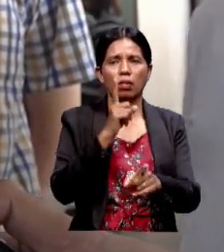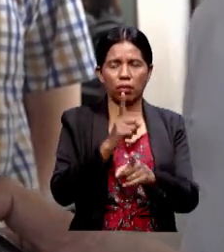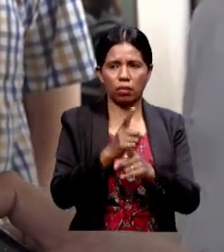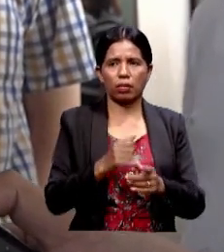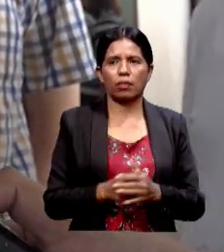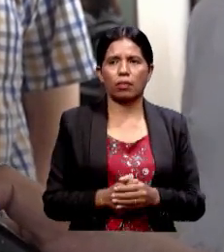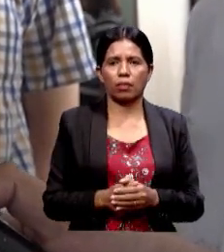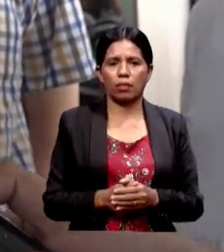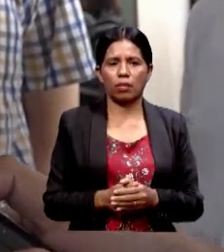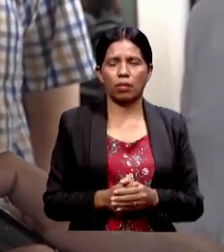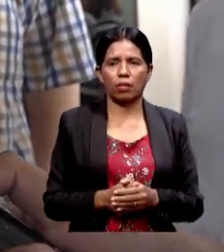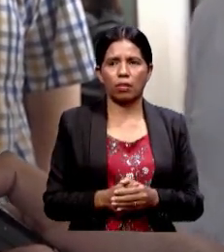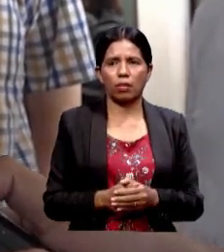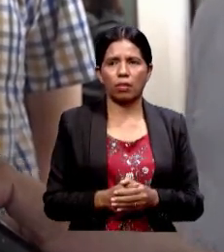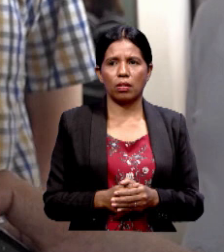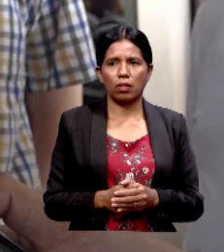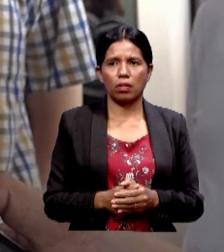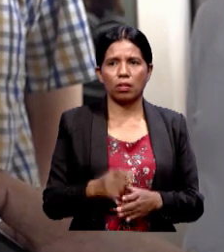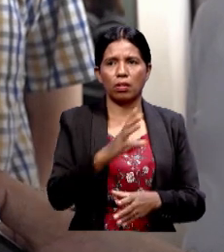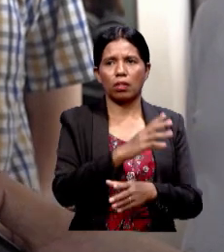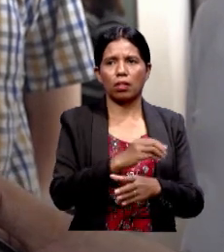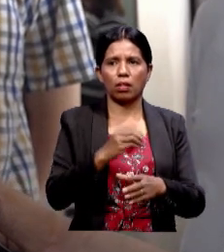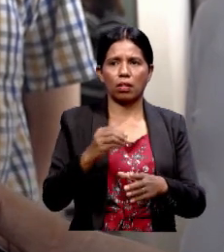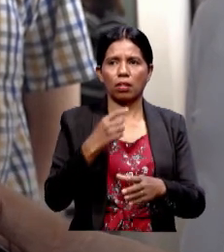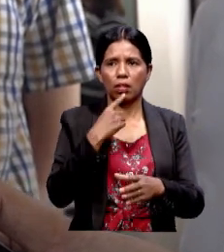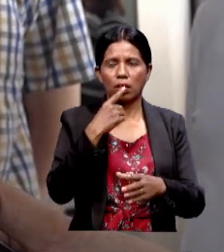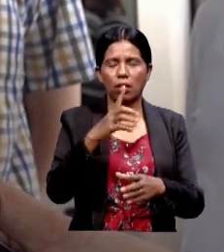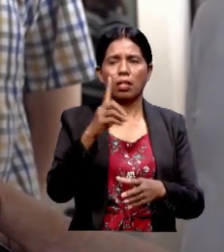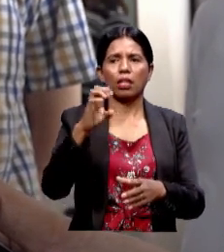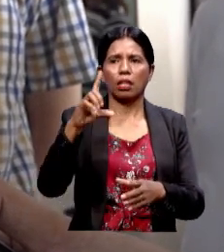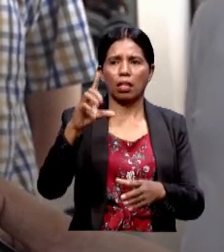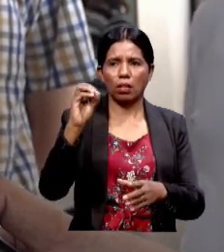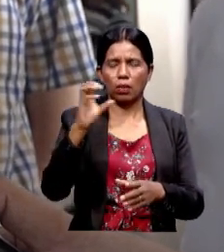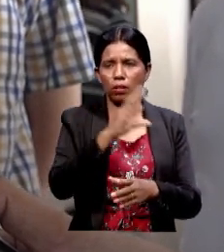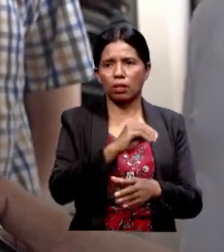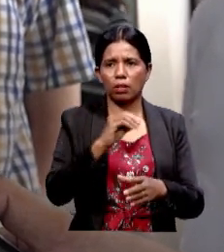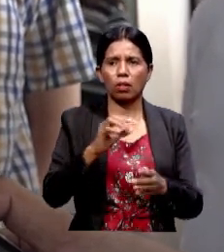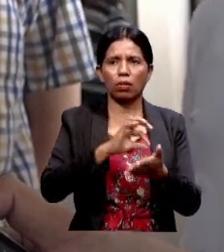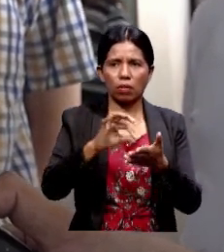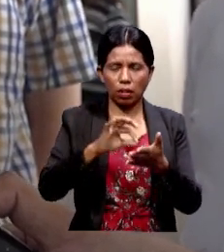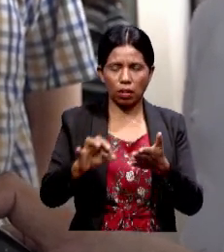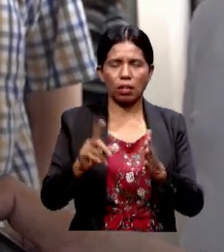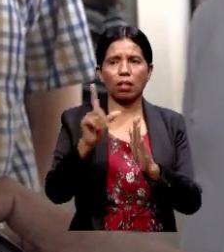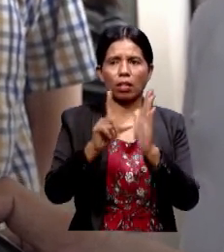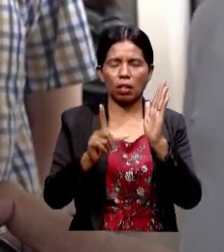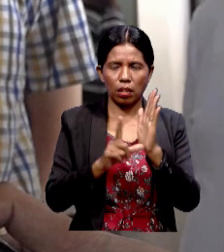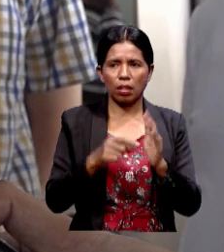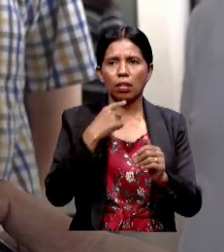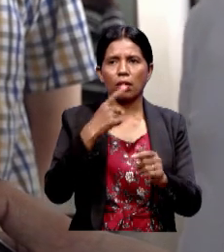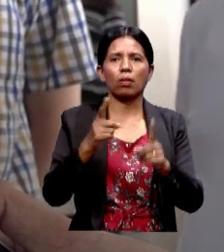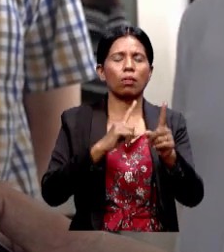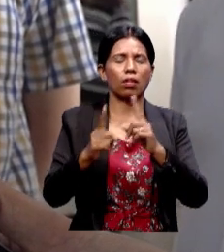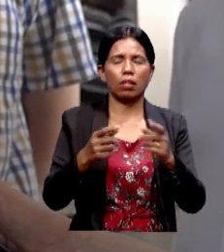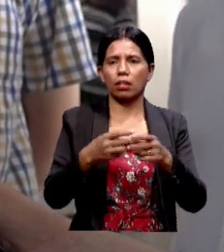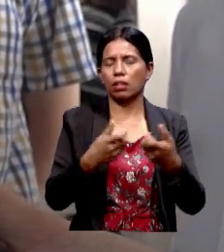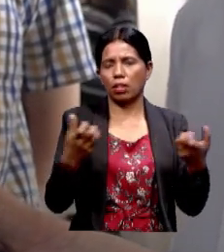abaka jius sirane hansa country jius sirane ne delo sirane ne sirane konta helaranga ni lene bane na ton koliane bot